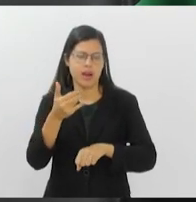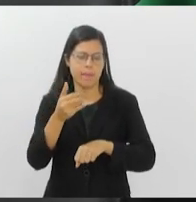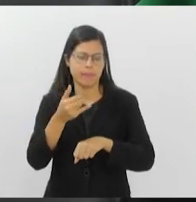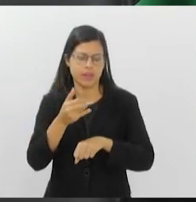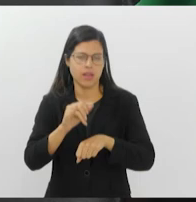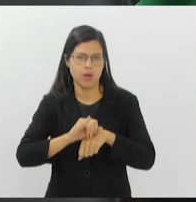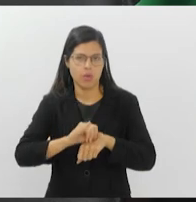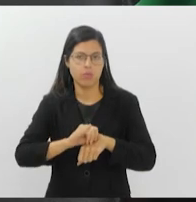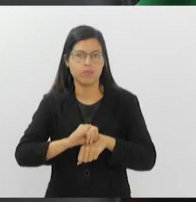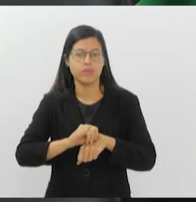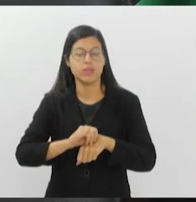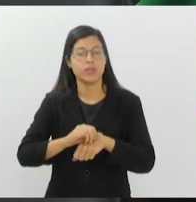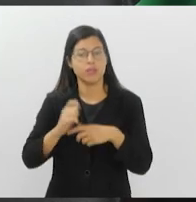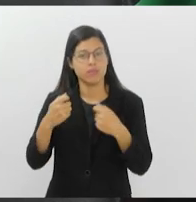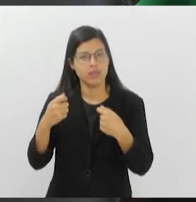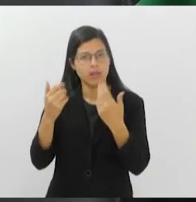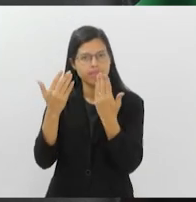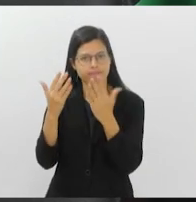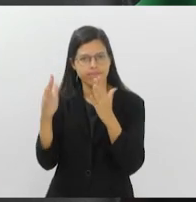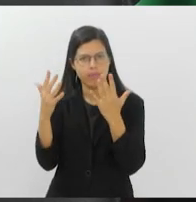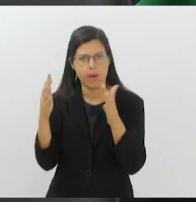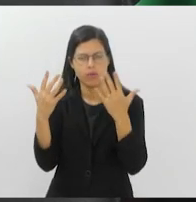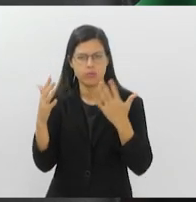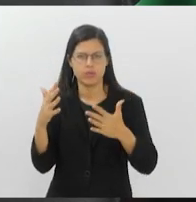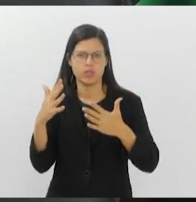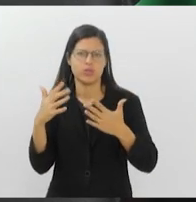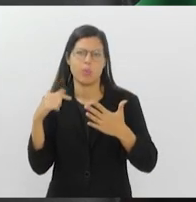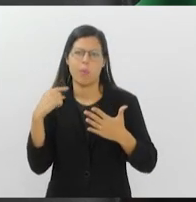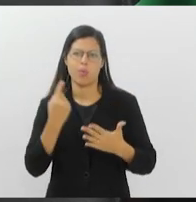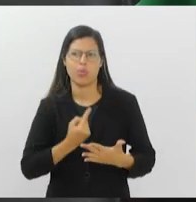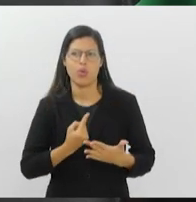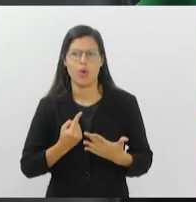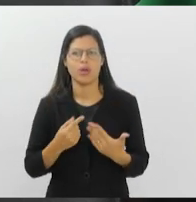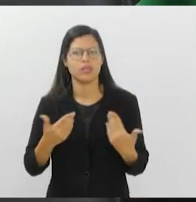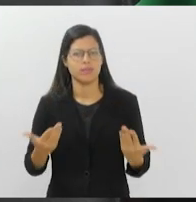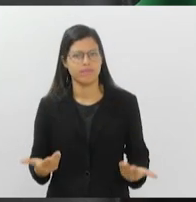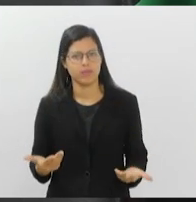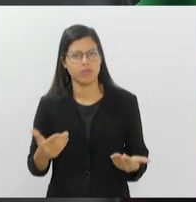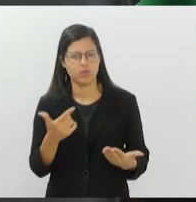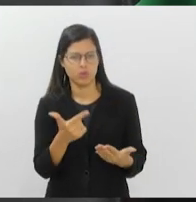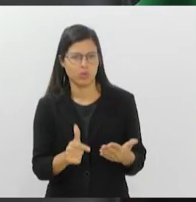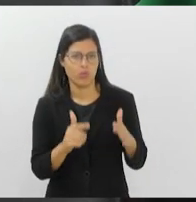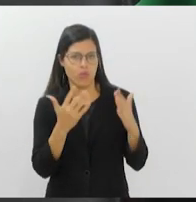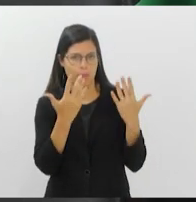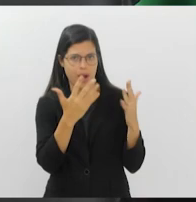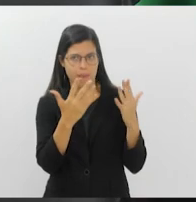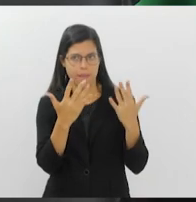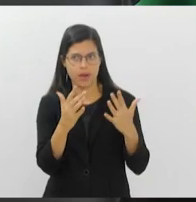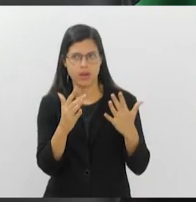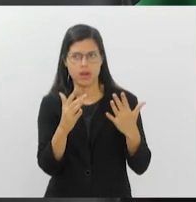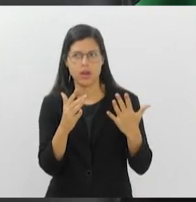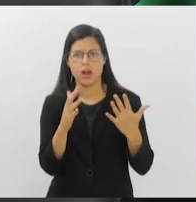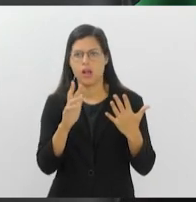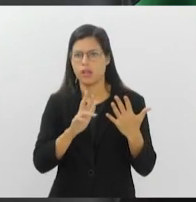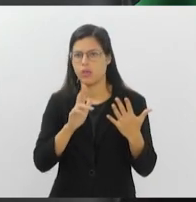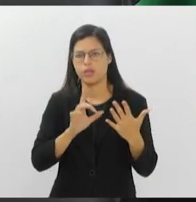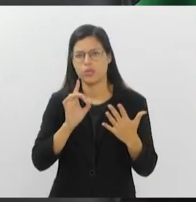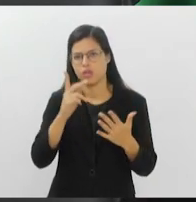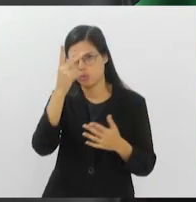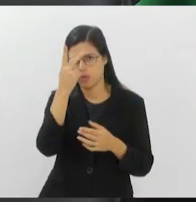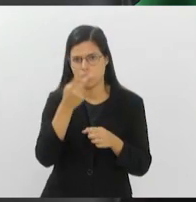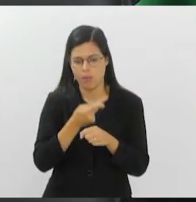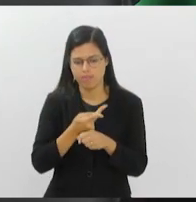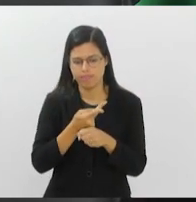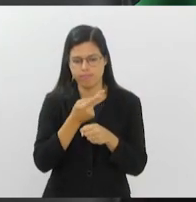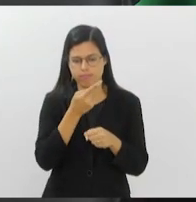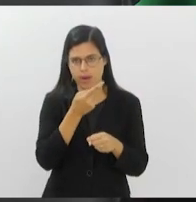devem ser aplaudidos de pé por todos nós. Então, parabenizar aqui, mais uma vez, não só os agraciados, mas